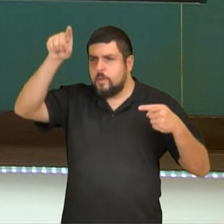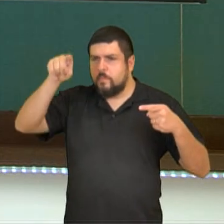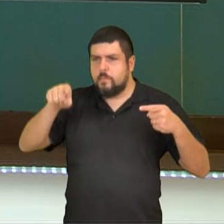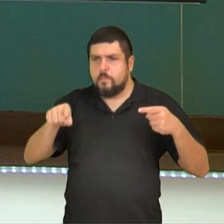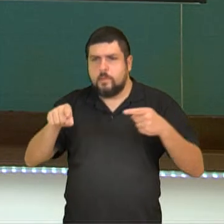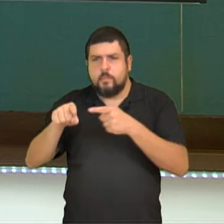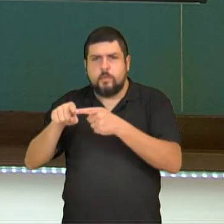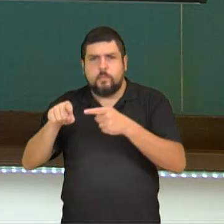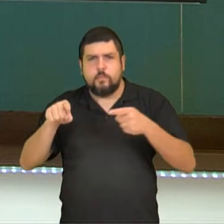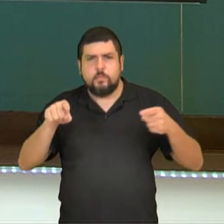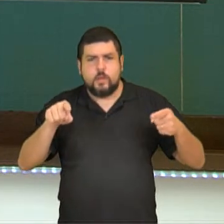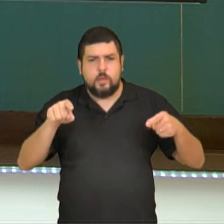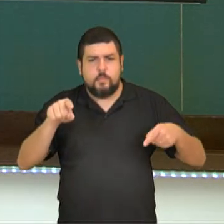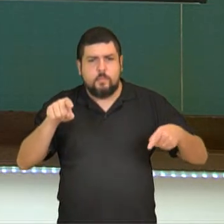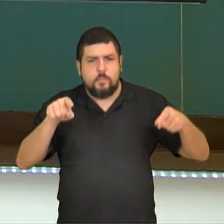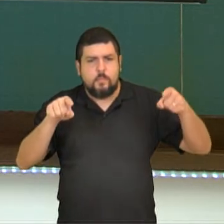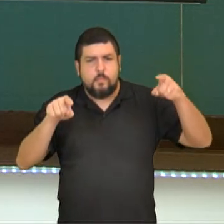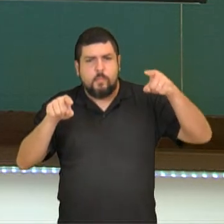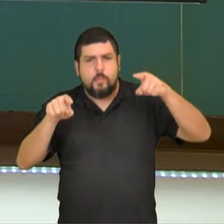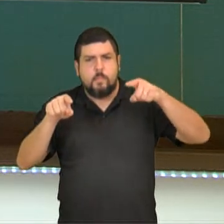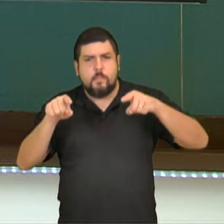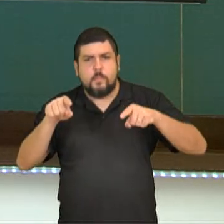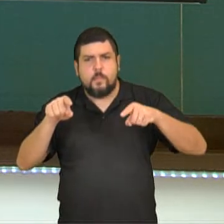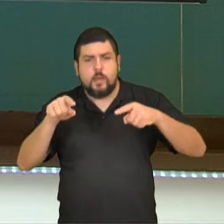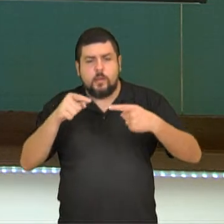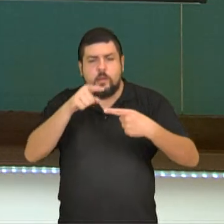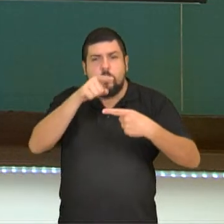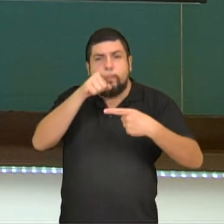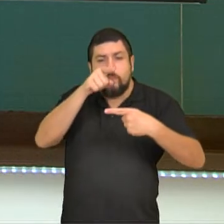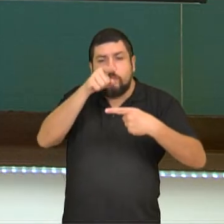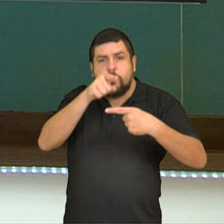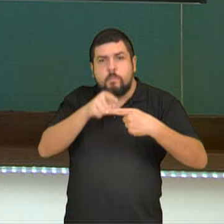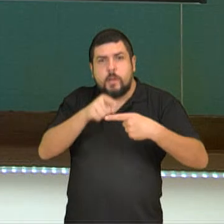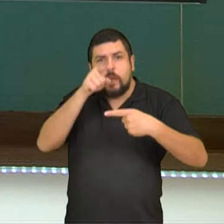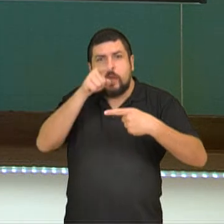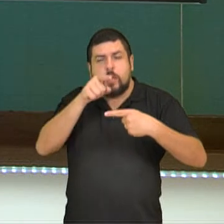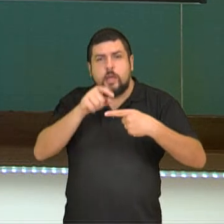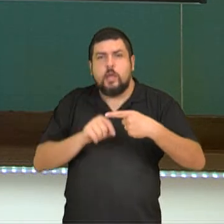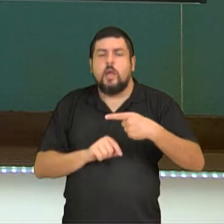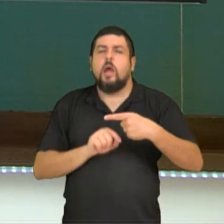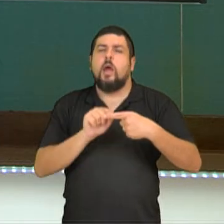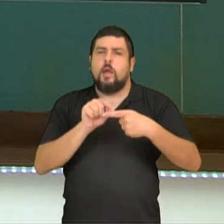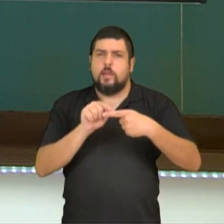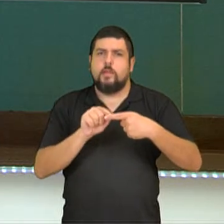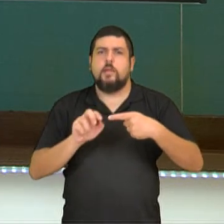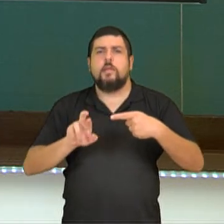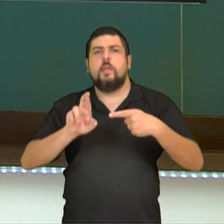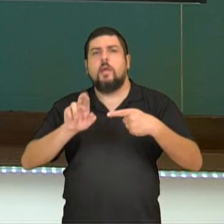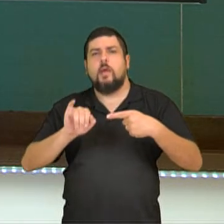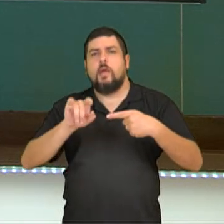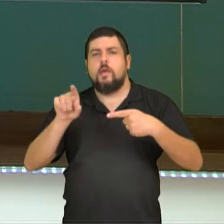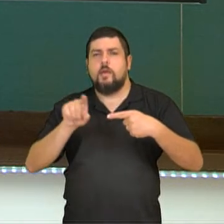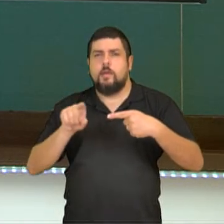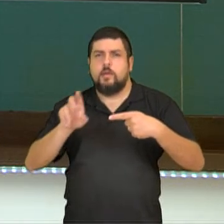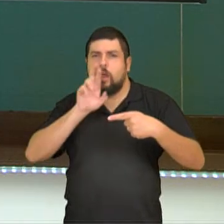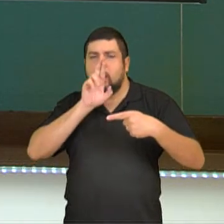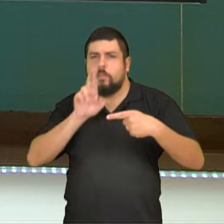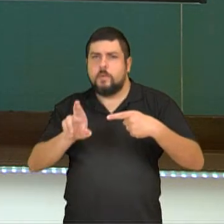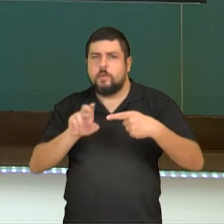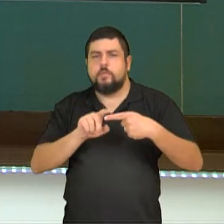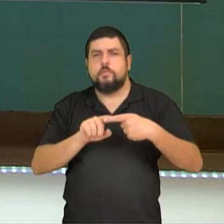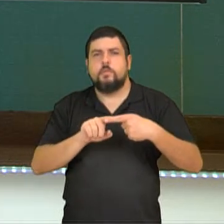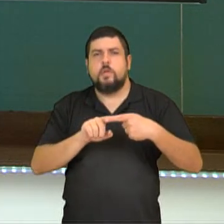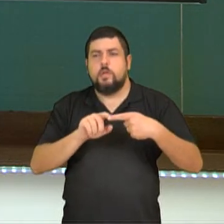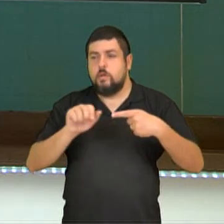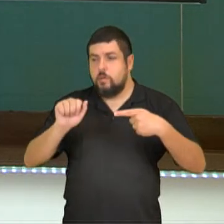em cima desse eixo horizontal vai ser onde eu tenho uma raiz. Então, aqui no caso, o valor de A, o valor de B, o